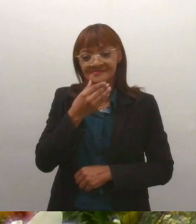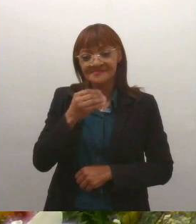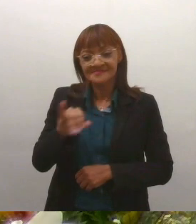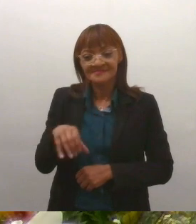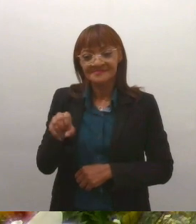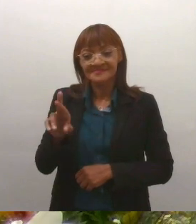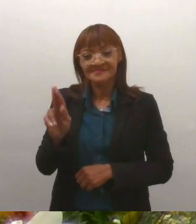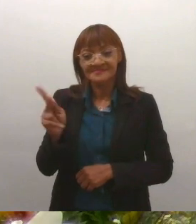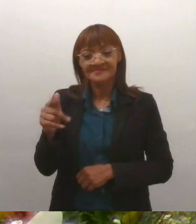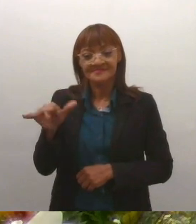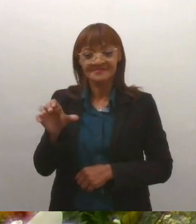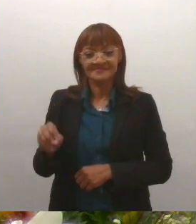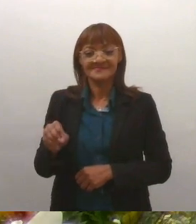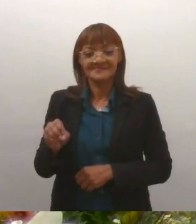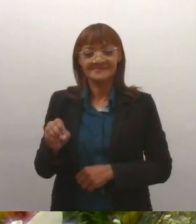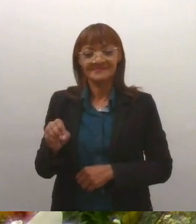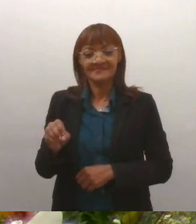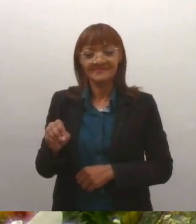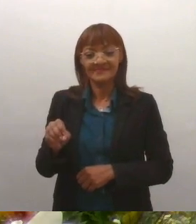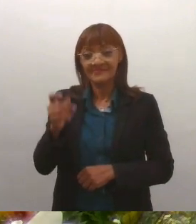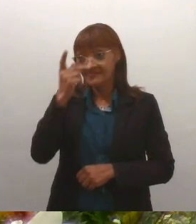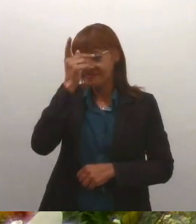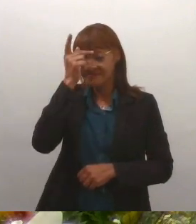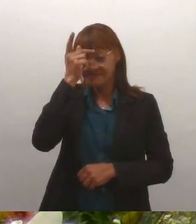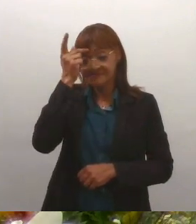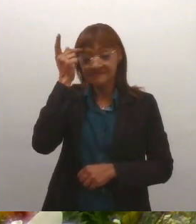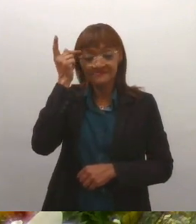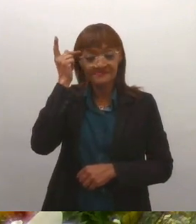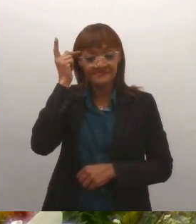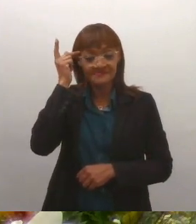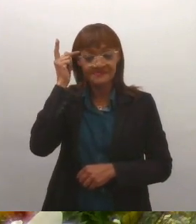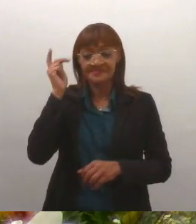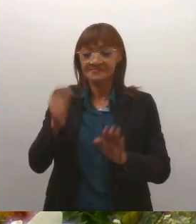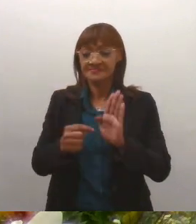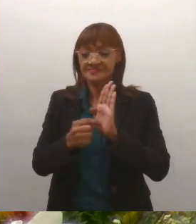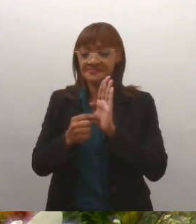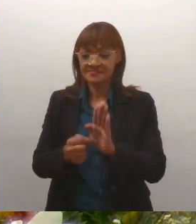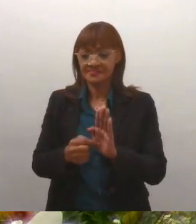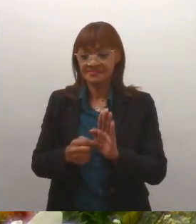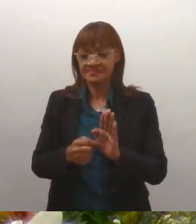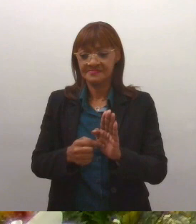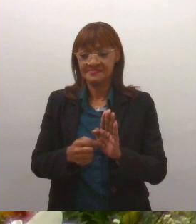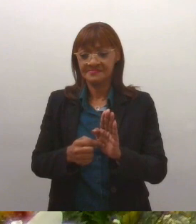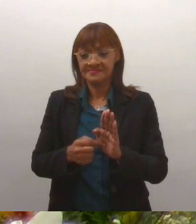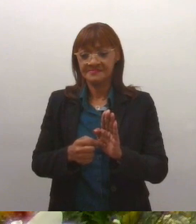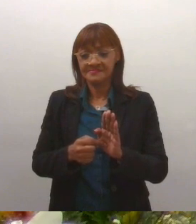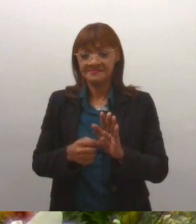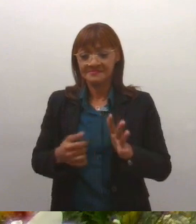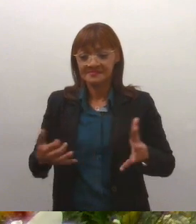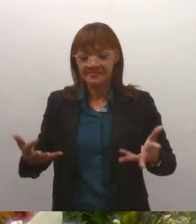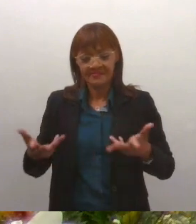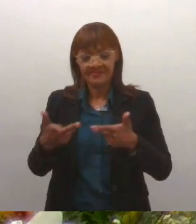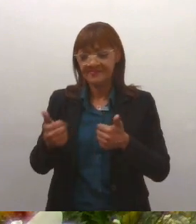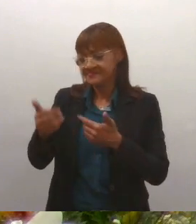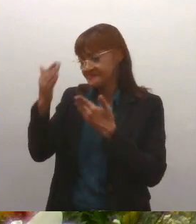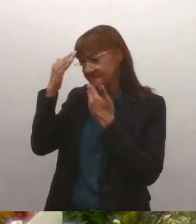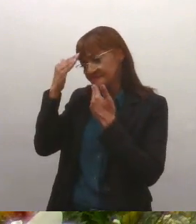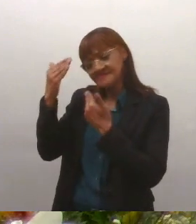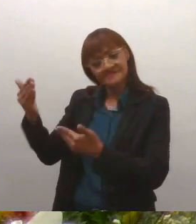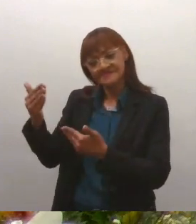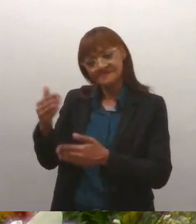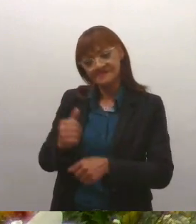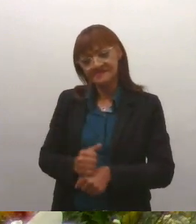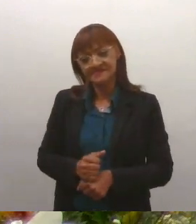ia pontuar nessa constelação de estrela. Muito obrigado, meu filho, por essa distinção. É